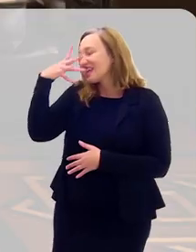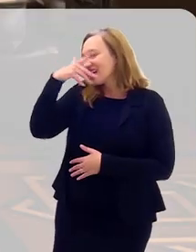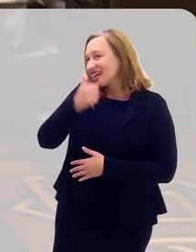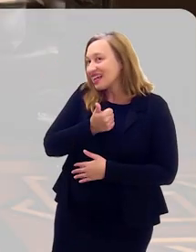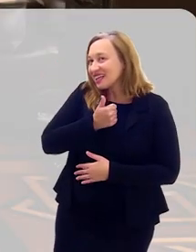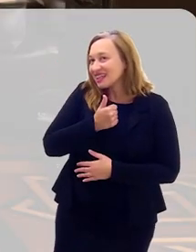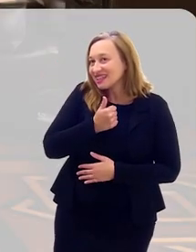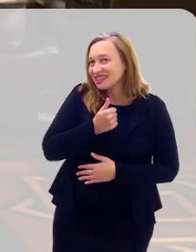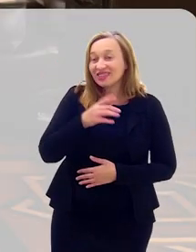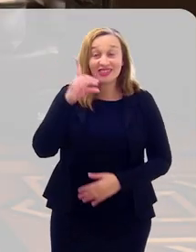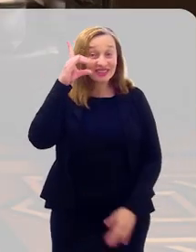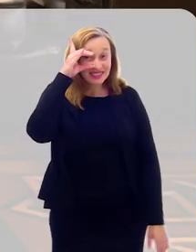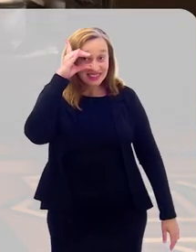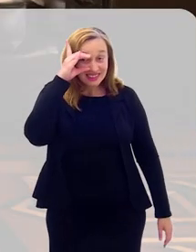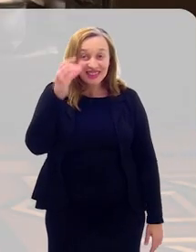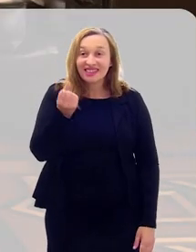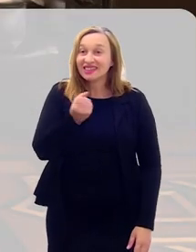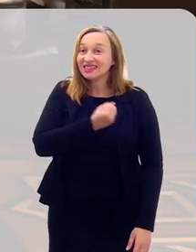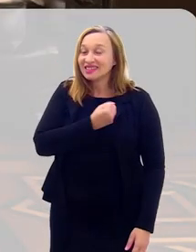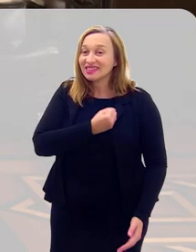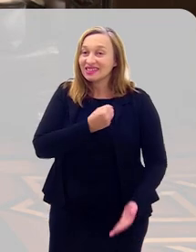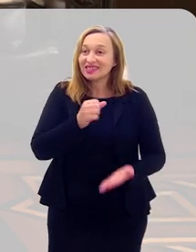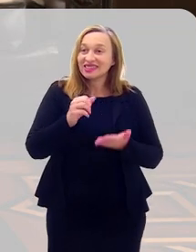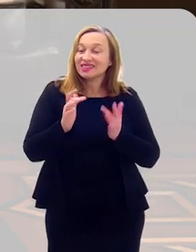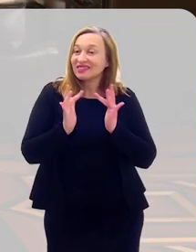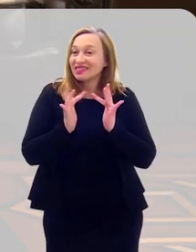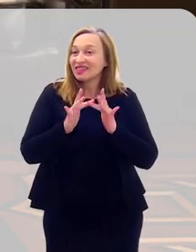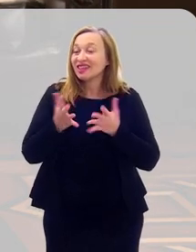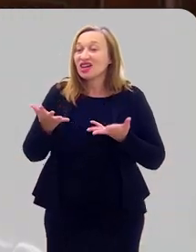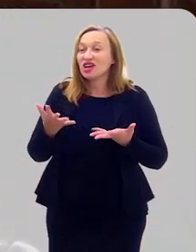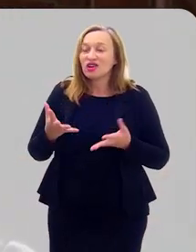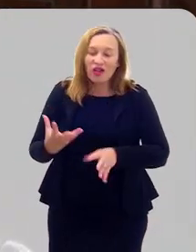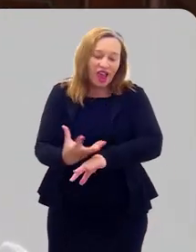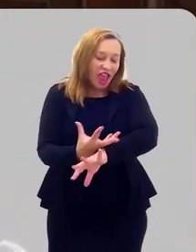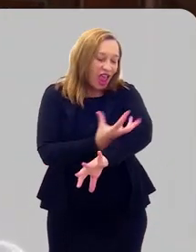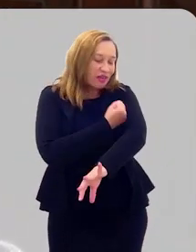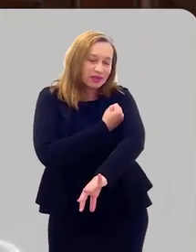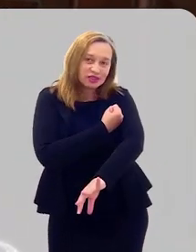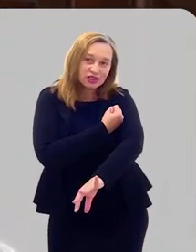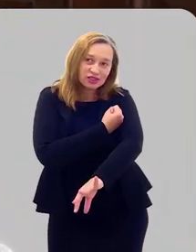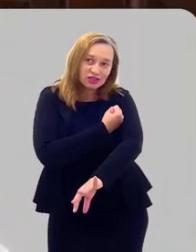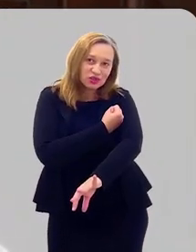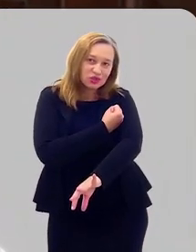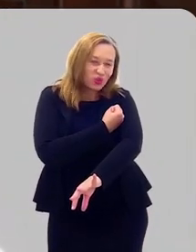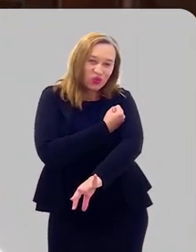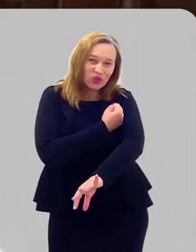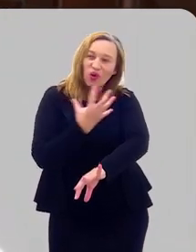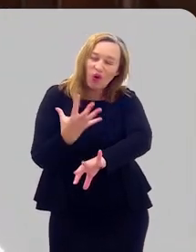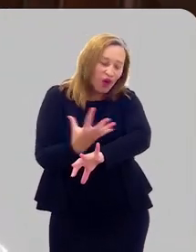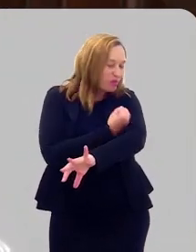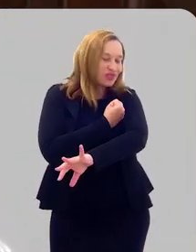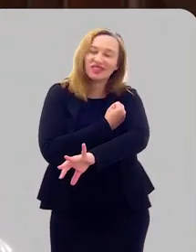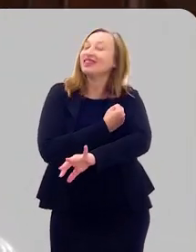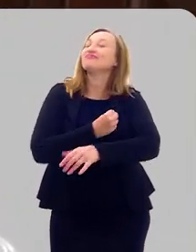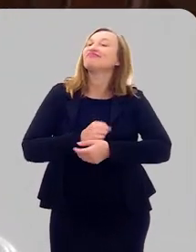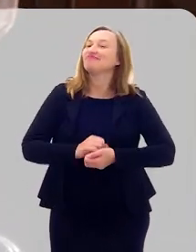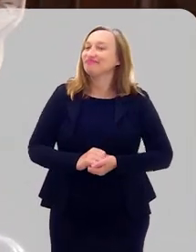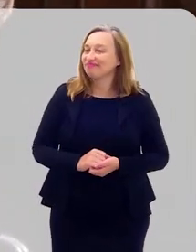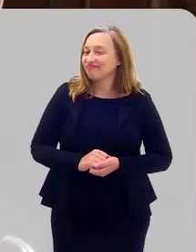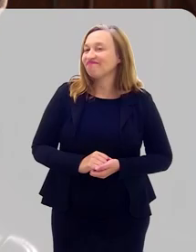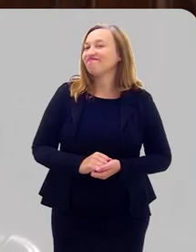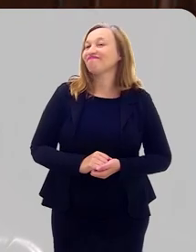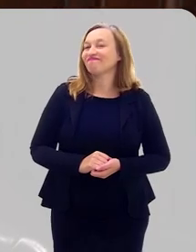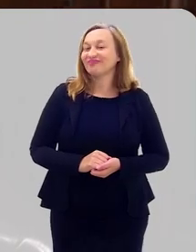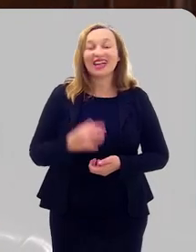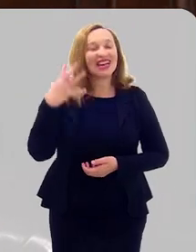Coisa linda, me passe seu Instagram e telefone para contato. Eu tô emocionado, eu não tô nem emocionado, eu estou